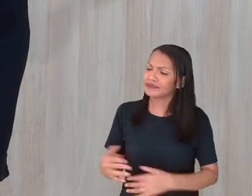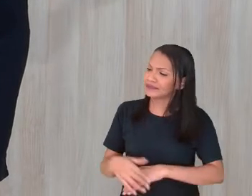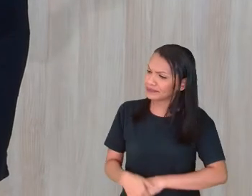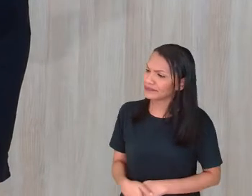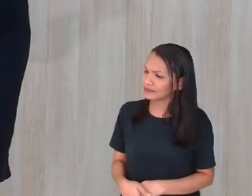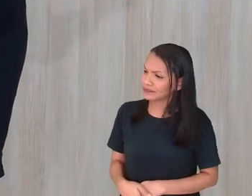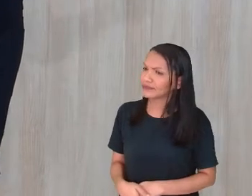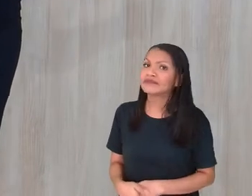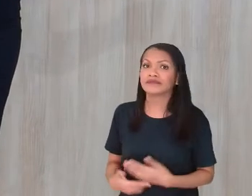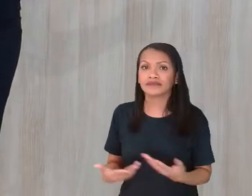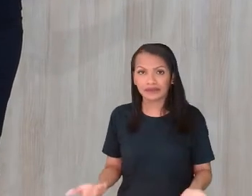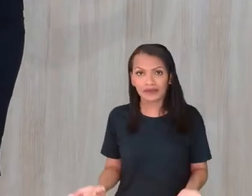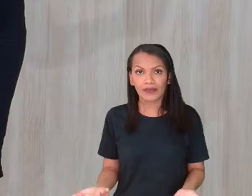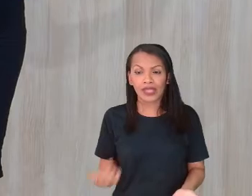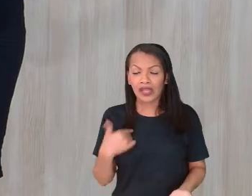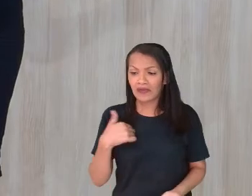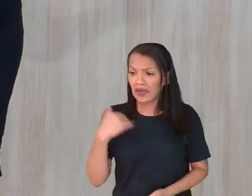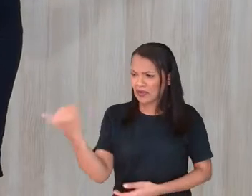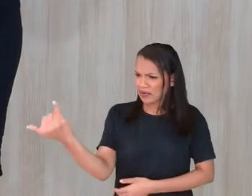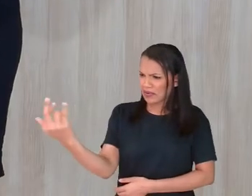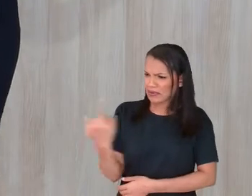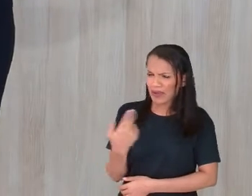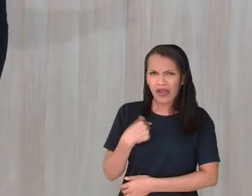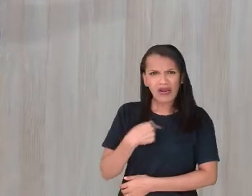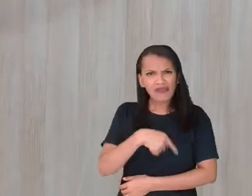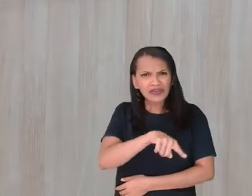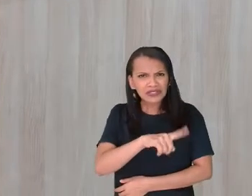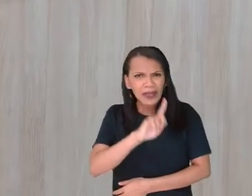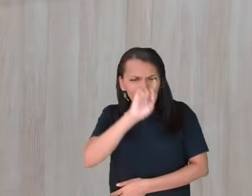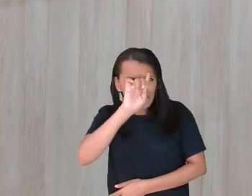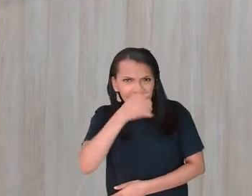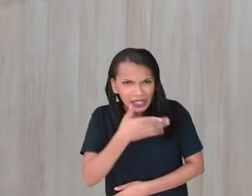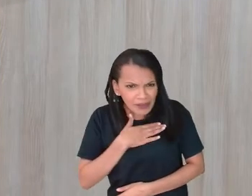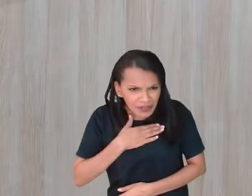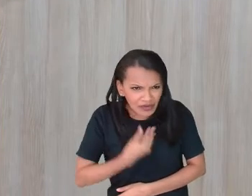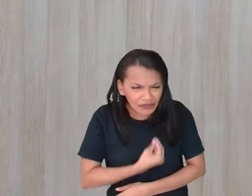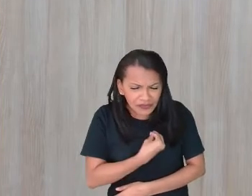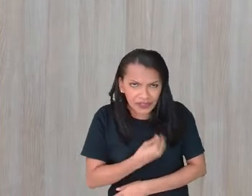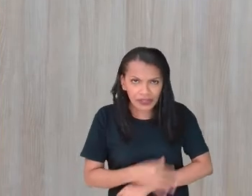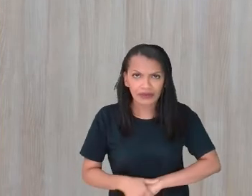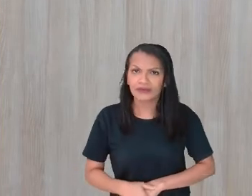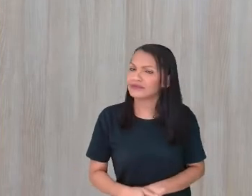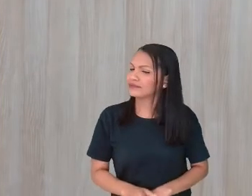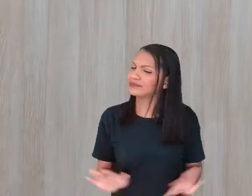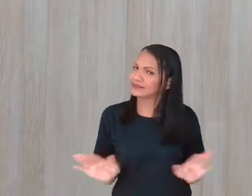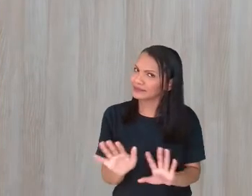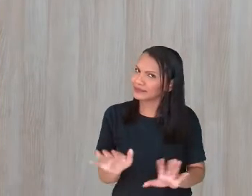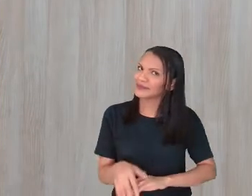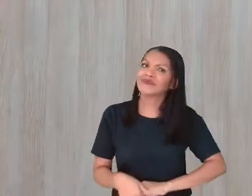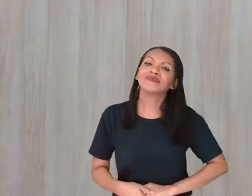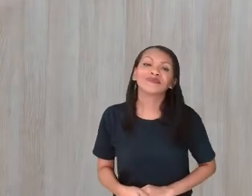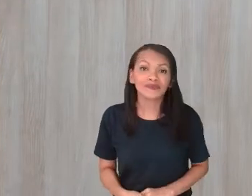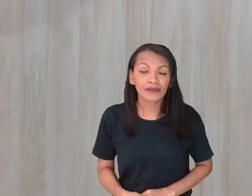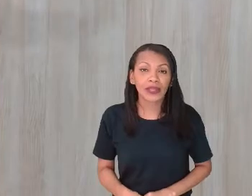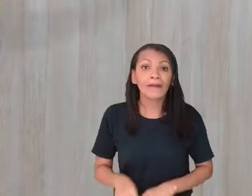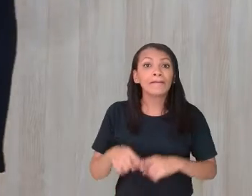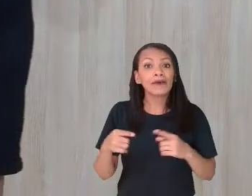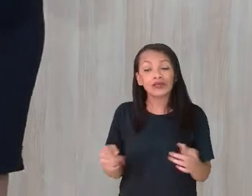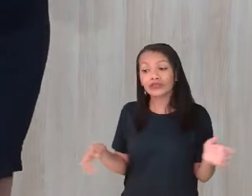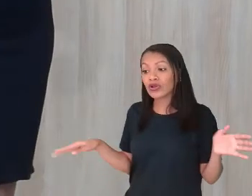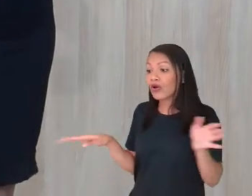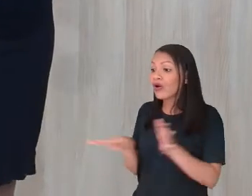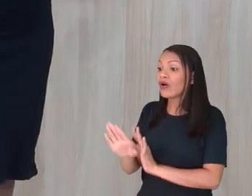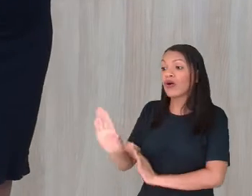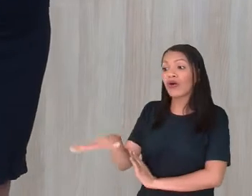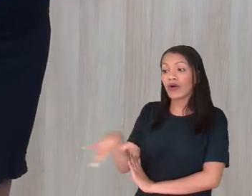tá, você manda na minha vida? Não manda. Eu faço o que eu quiser. E tem umas comidas até que a gente come cru. Isso. Mas se eu chegar e te